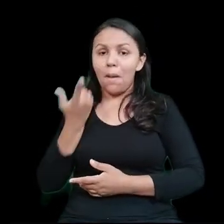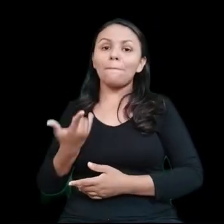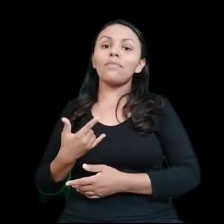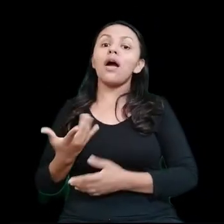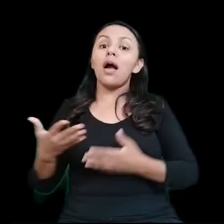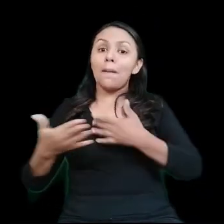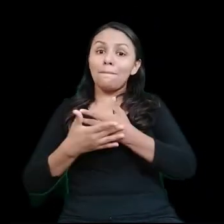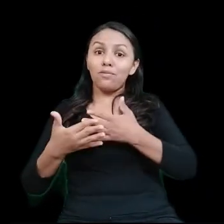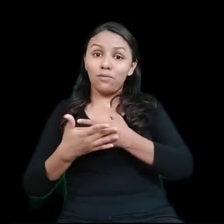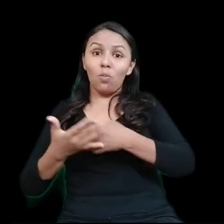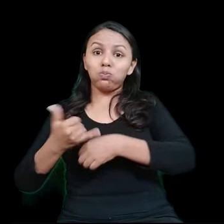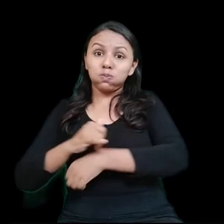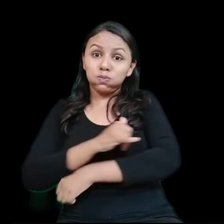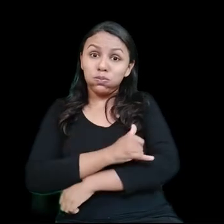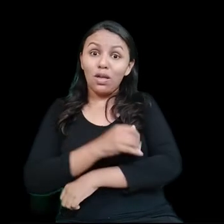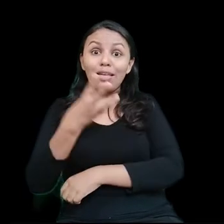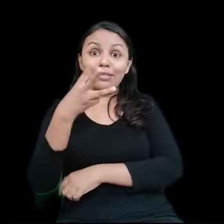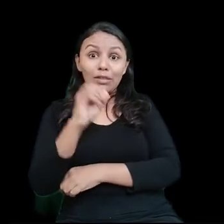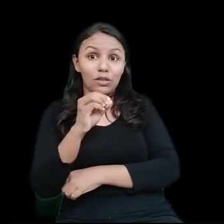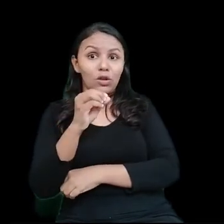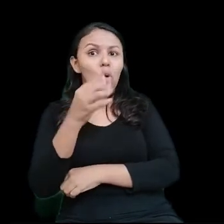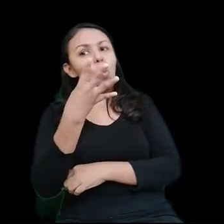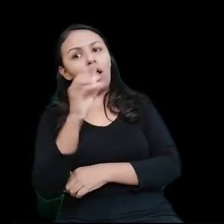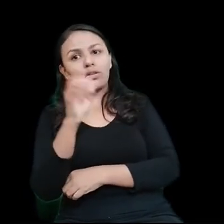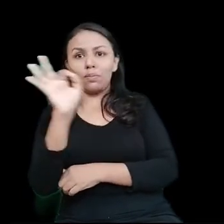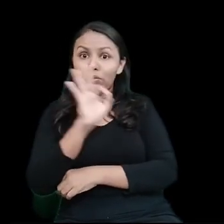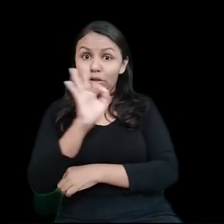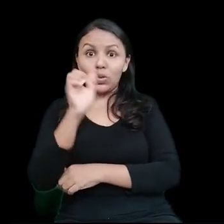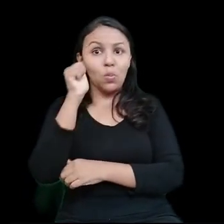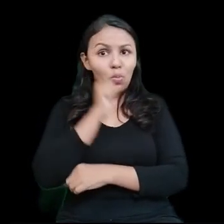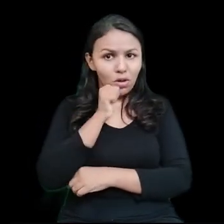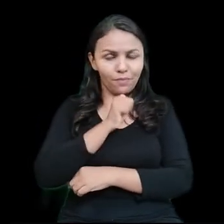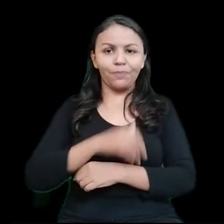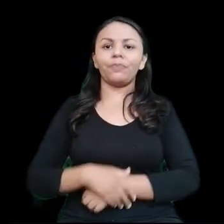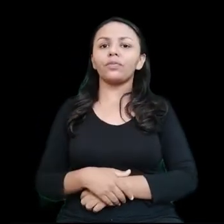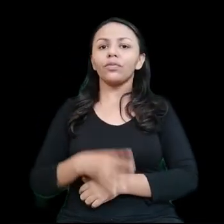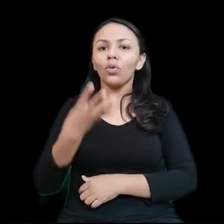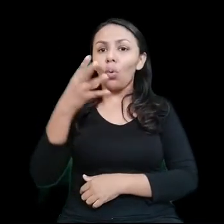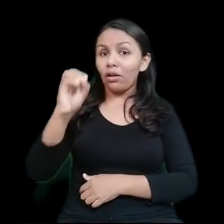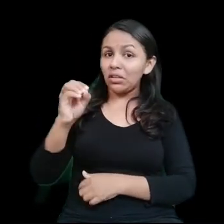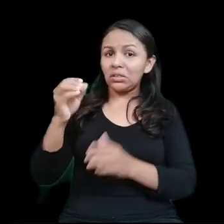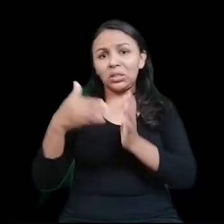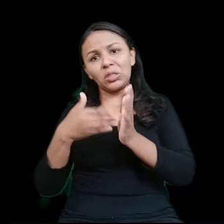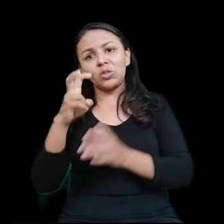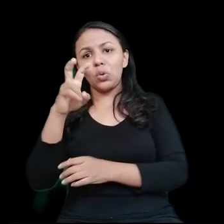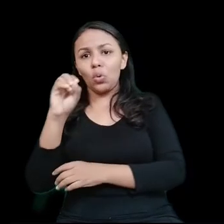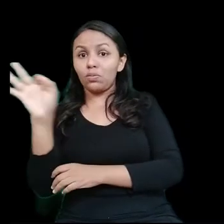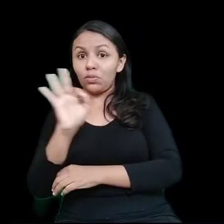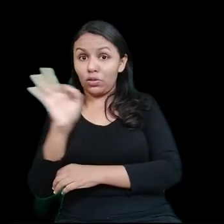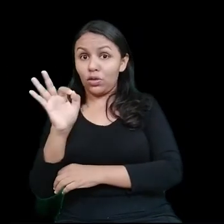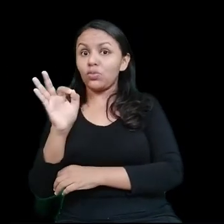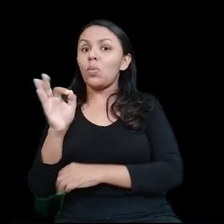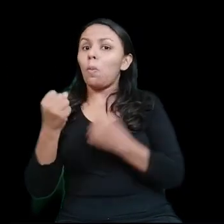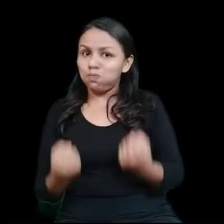a 40% do peso em mulheres, 40% a 50% do peso em